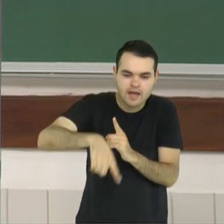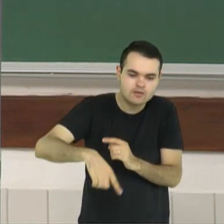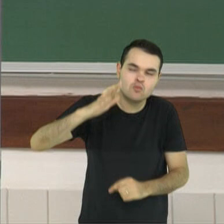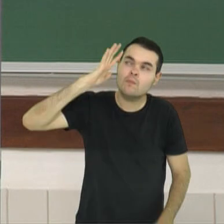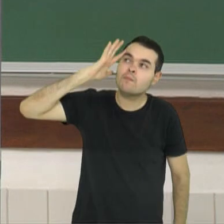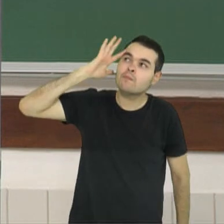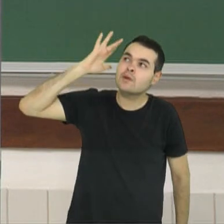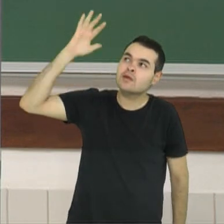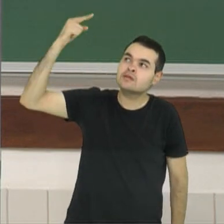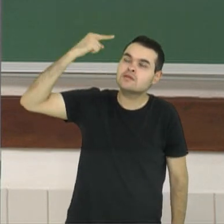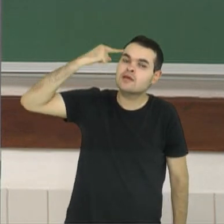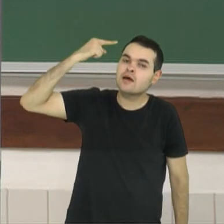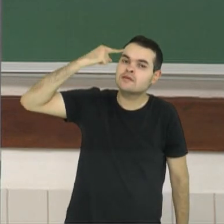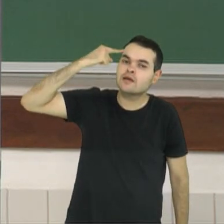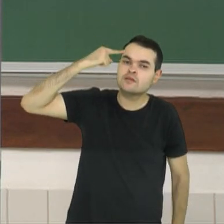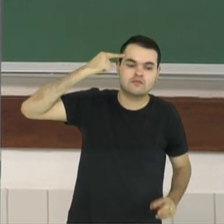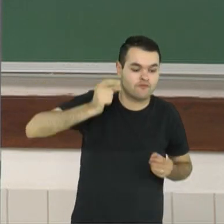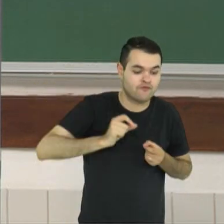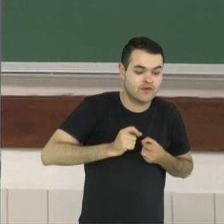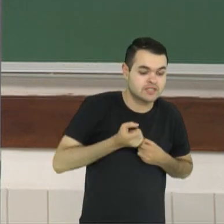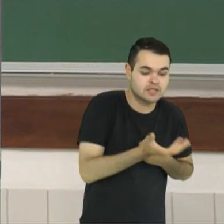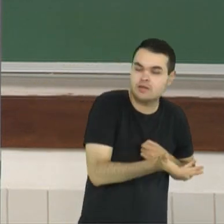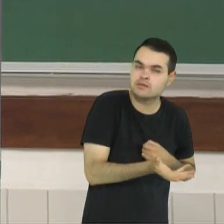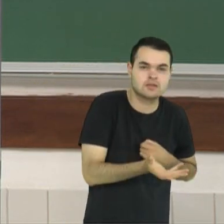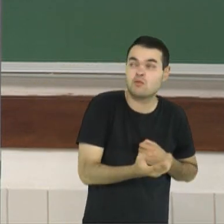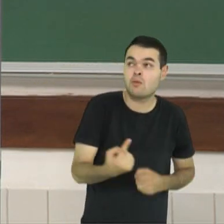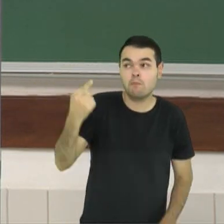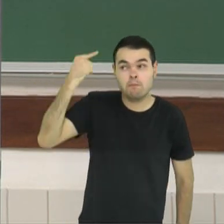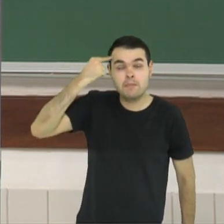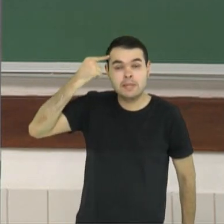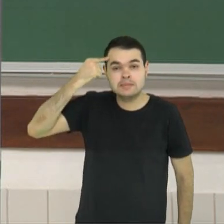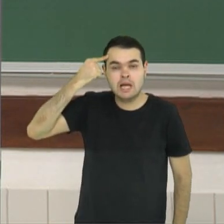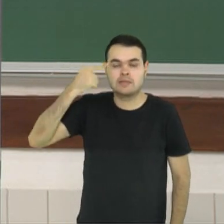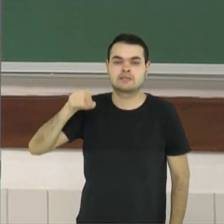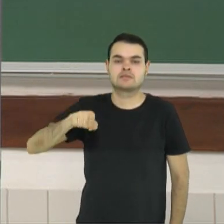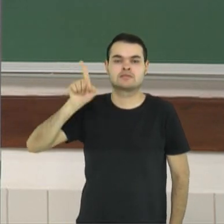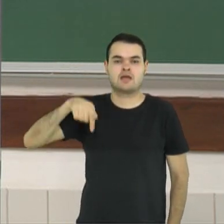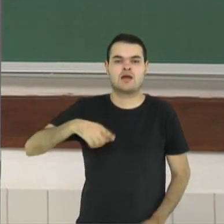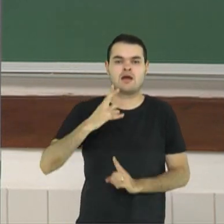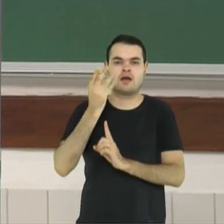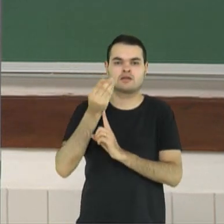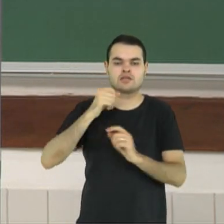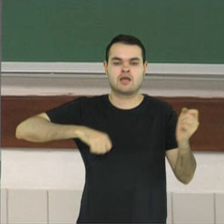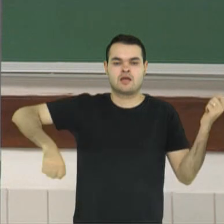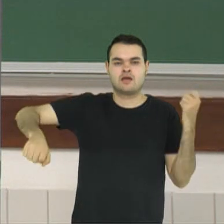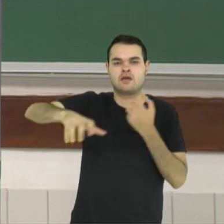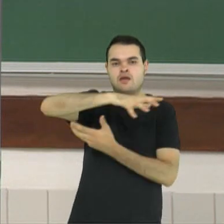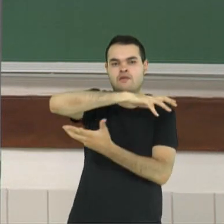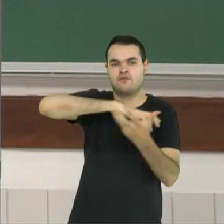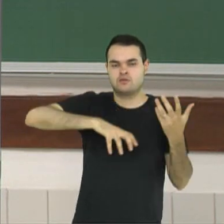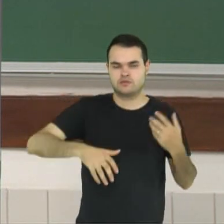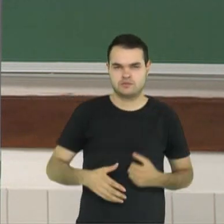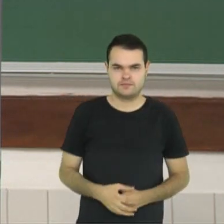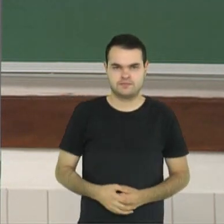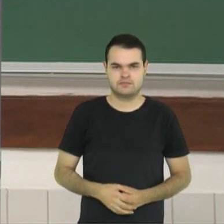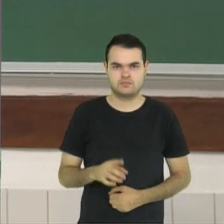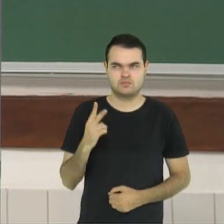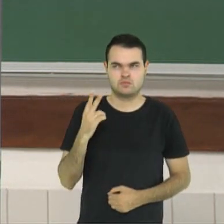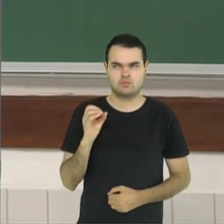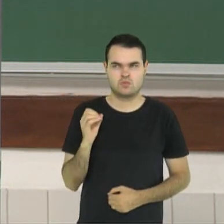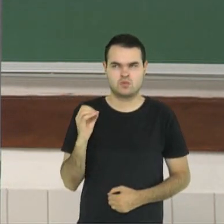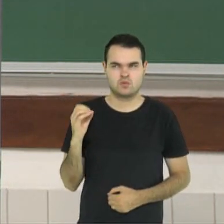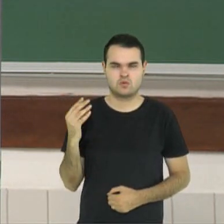pensar. Não no fazer, mas no pensar e trazer essa ideia. Essa é a revolução. Lembrando a vocês que em